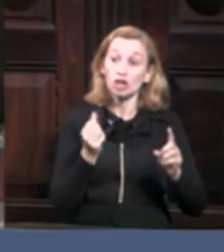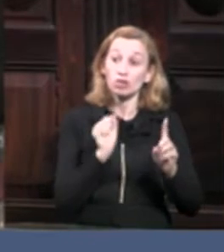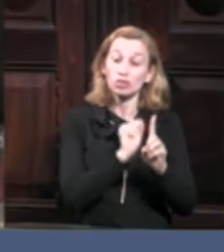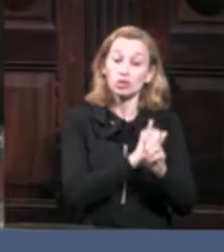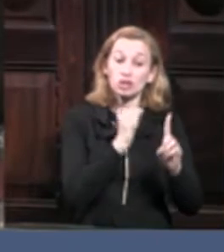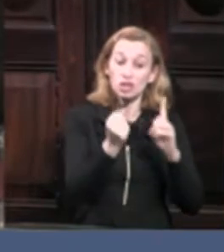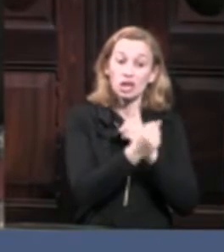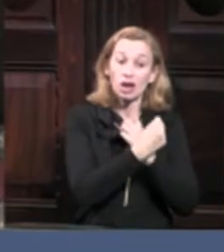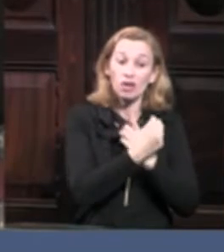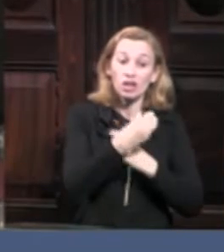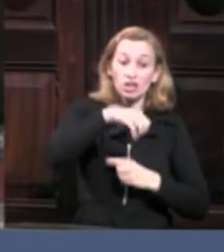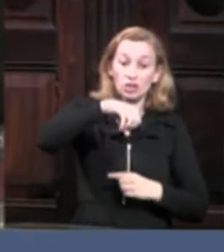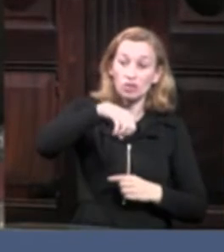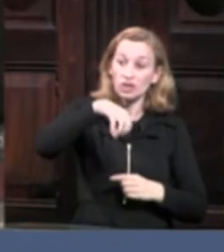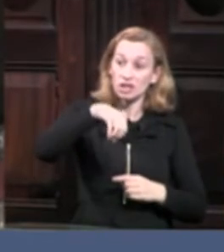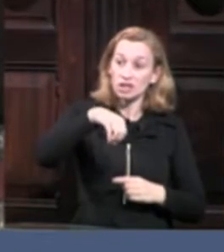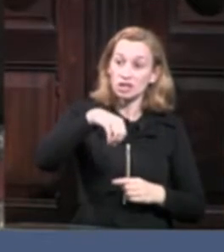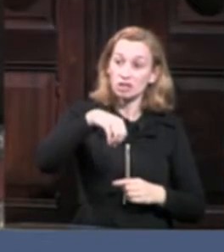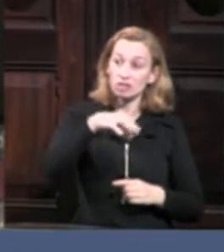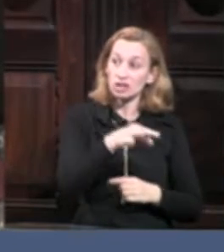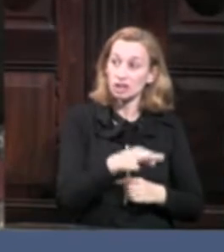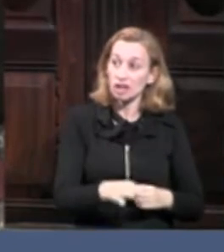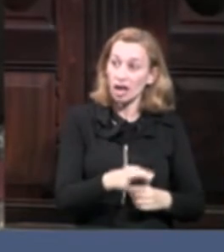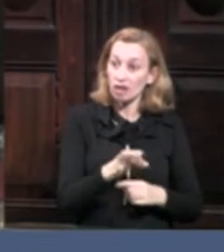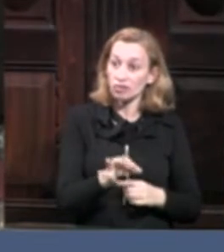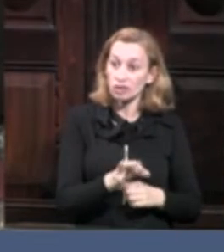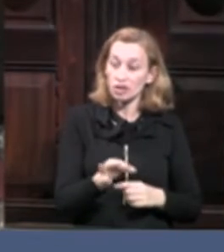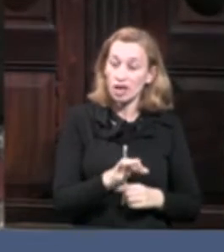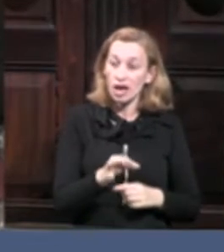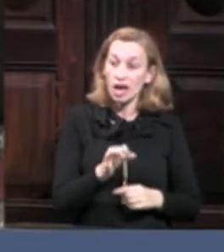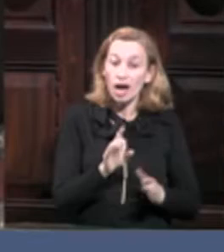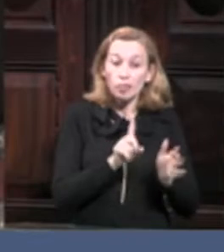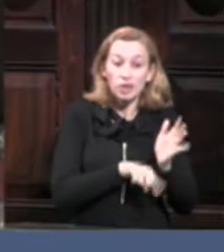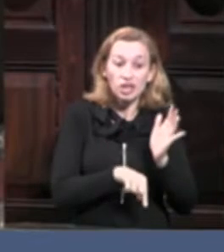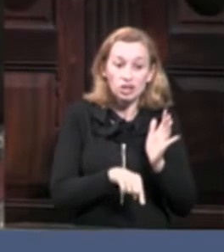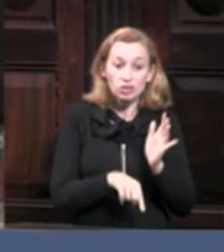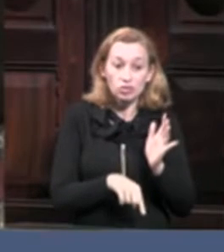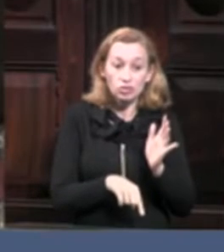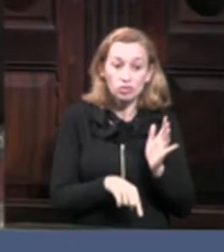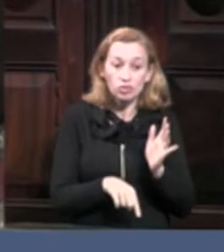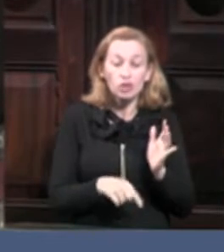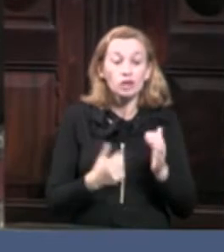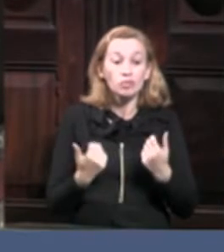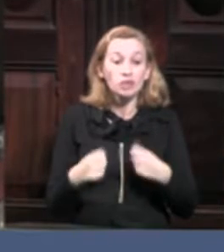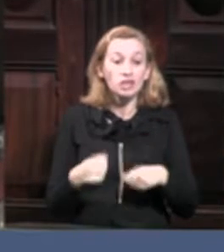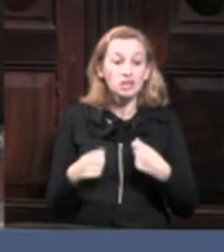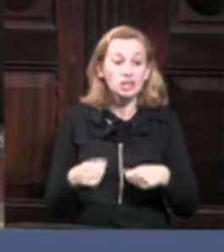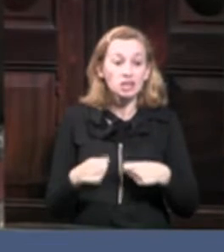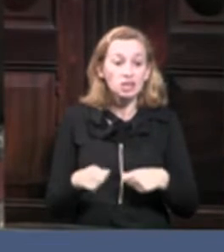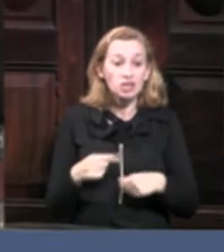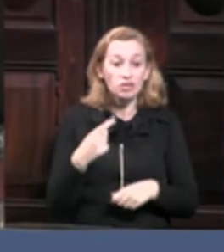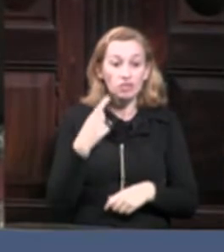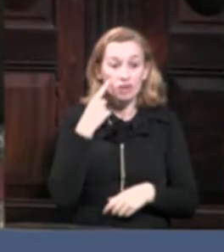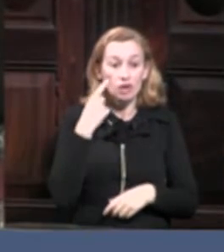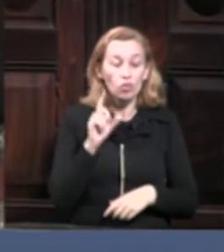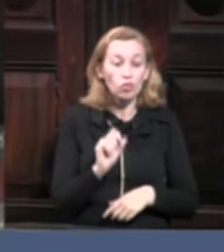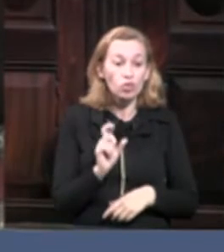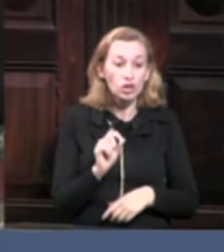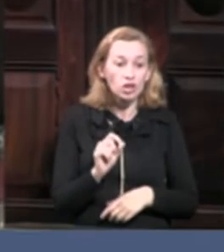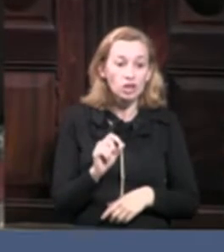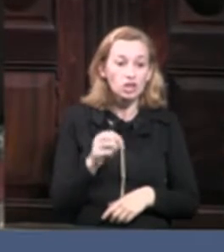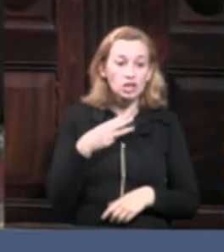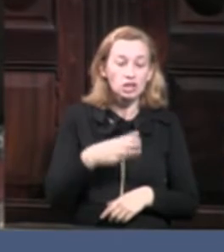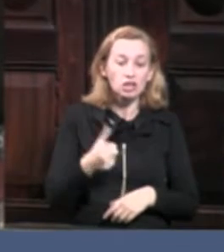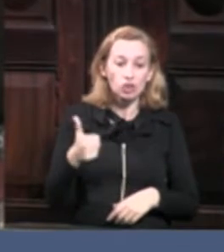Já teria acabado, não fosse uma emenda que nós aprovamos nessa casa, estabelecendo a vigência da tarifa social até 31